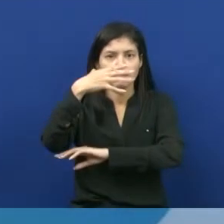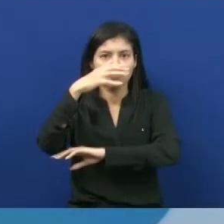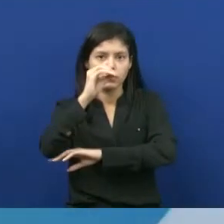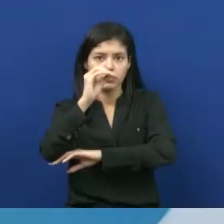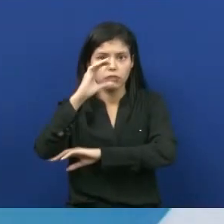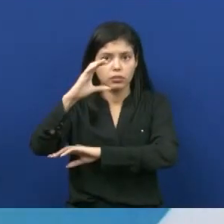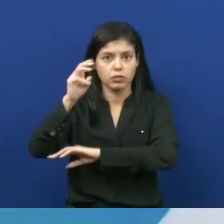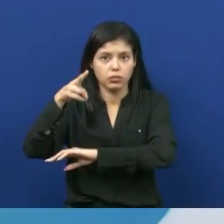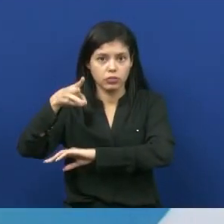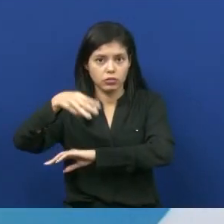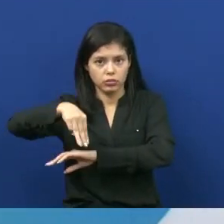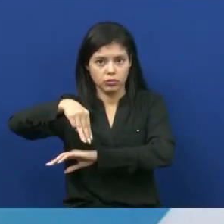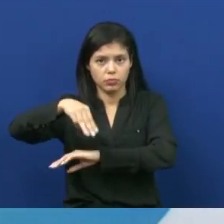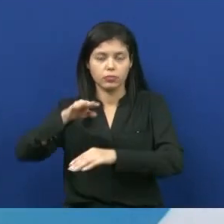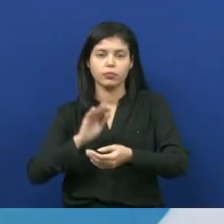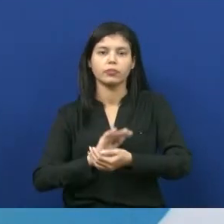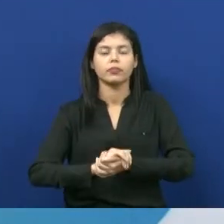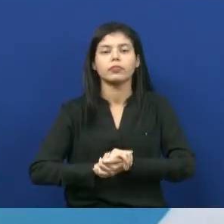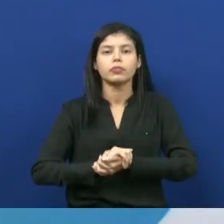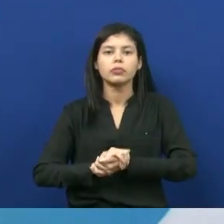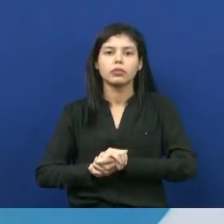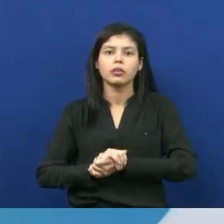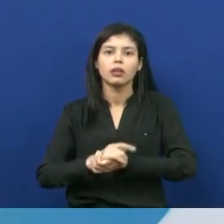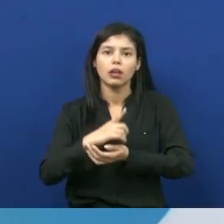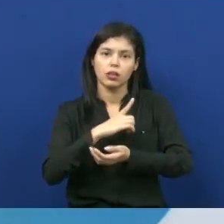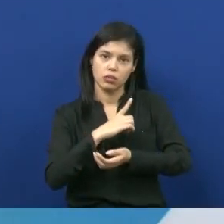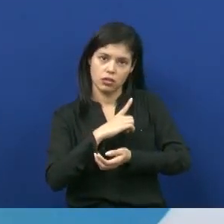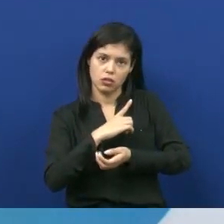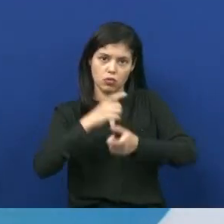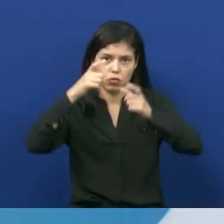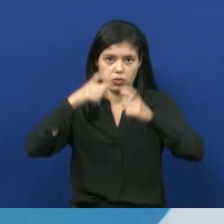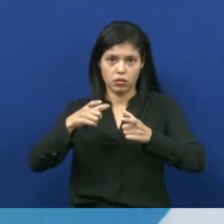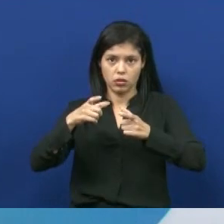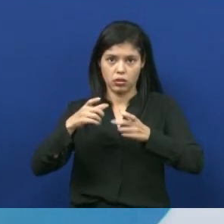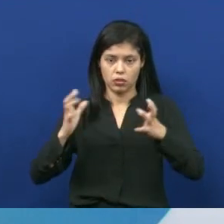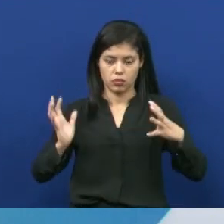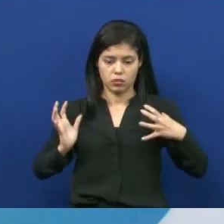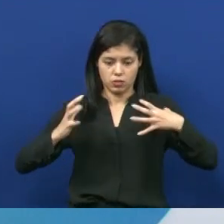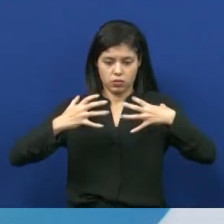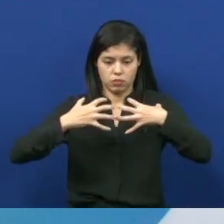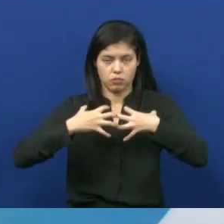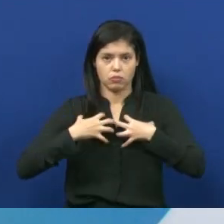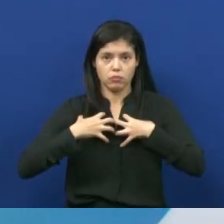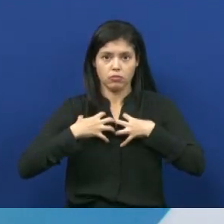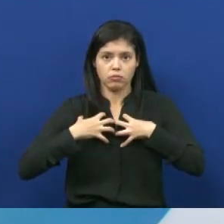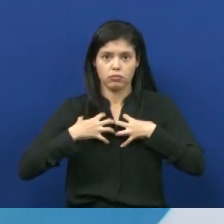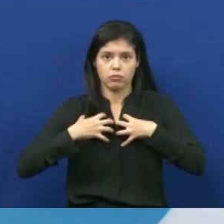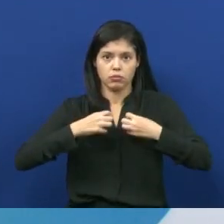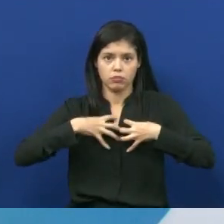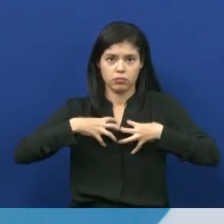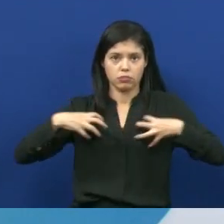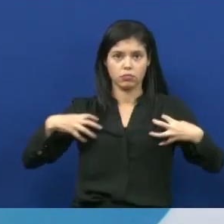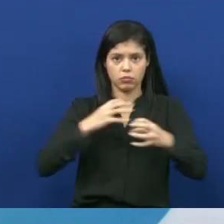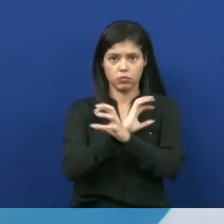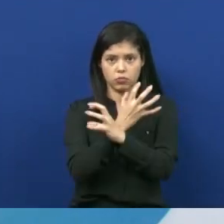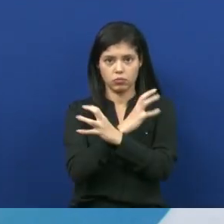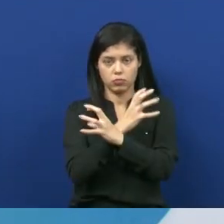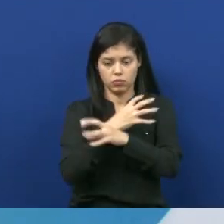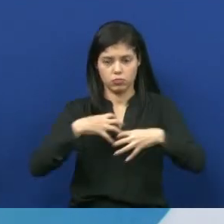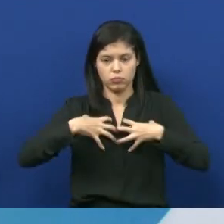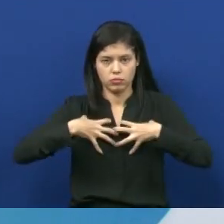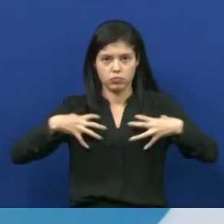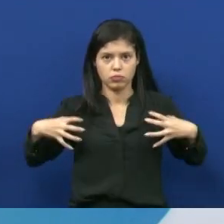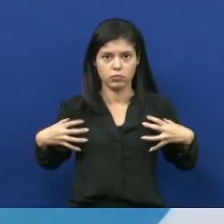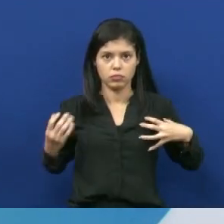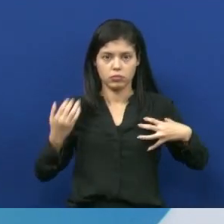25 centímetros de comprimento e ele fica localizado aqui dentro da nossa caixa torácica. É